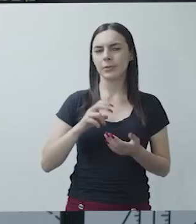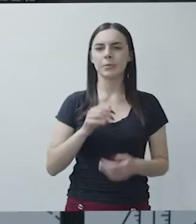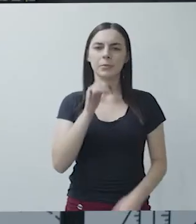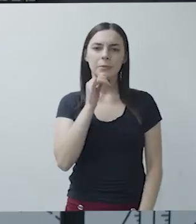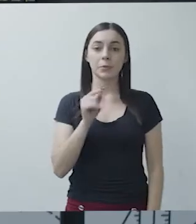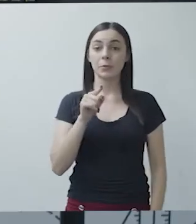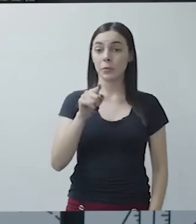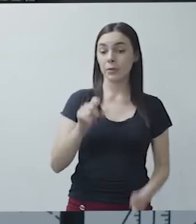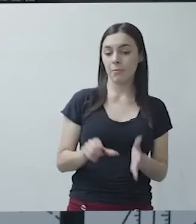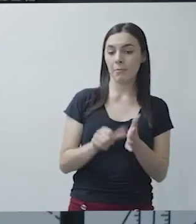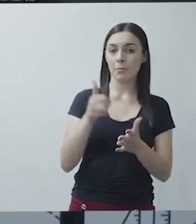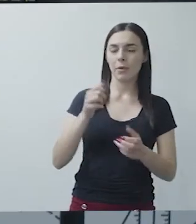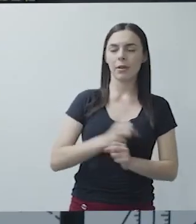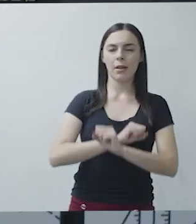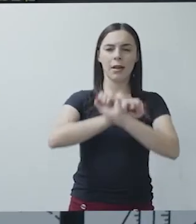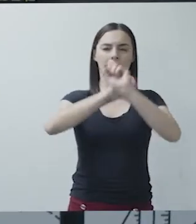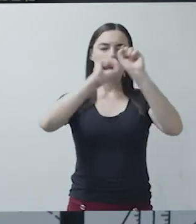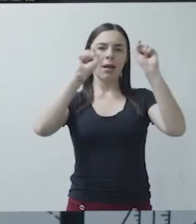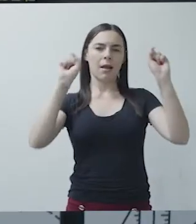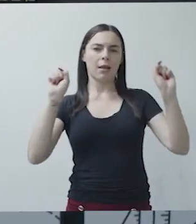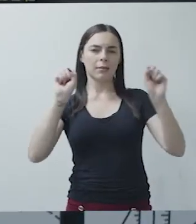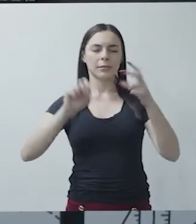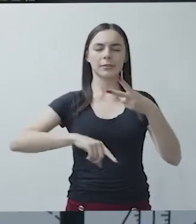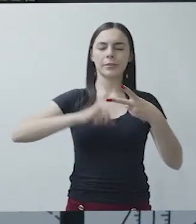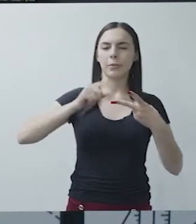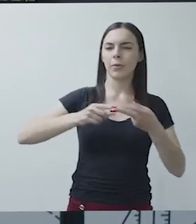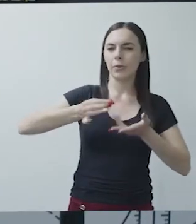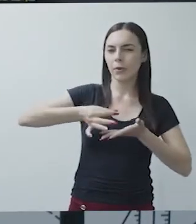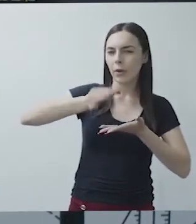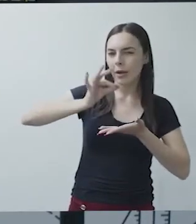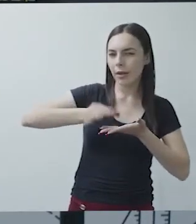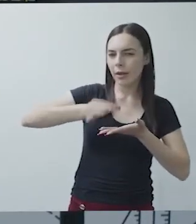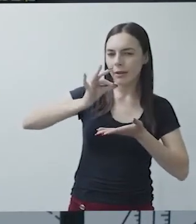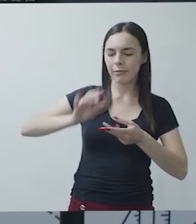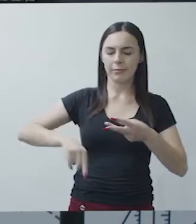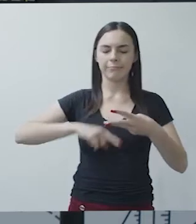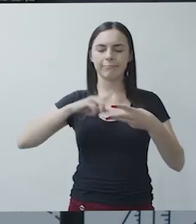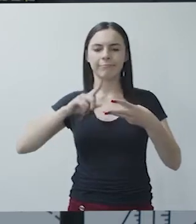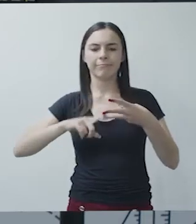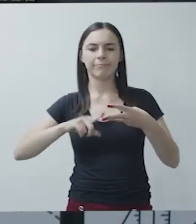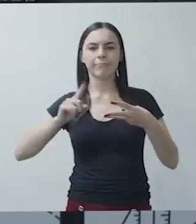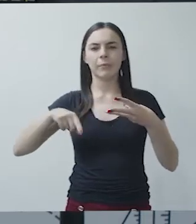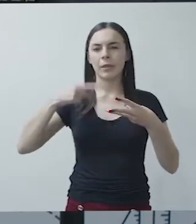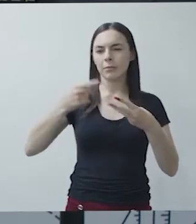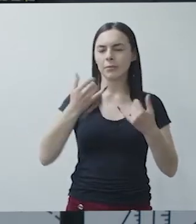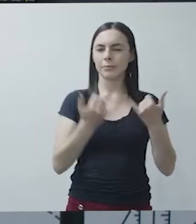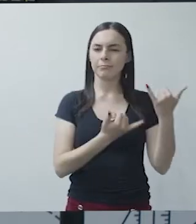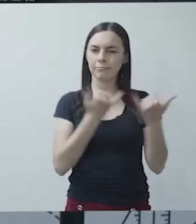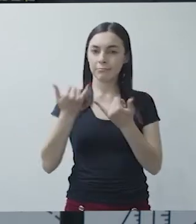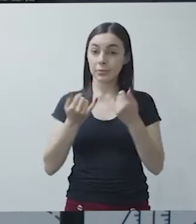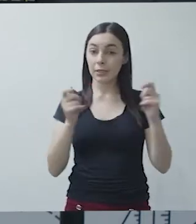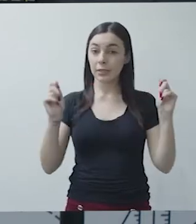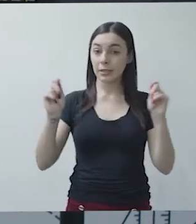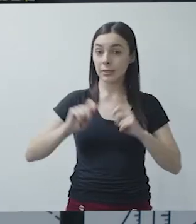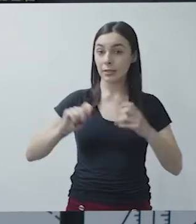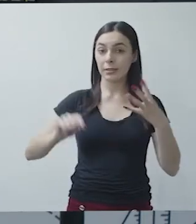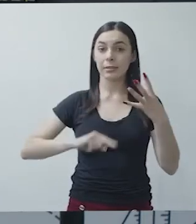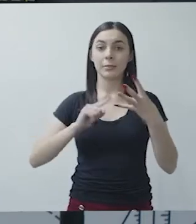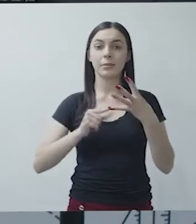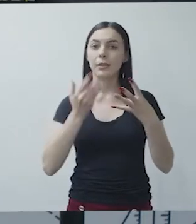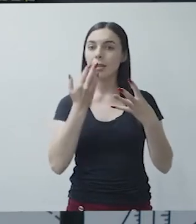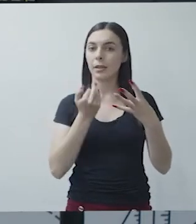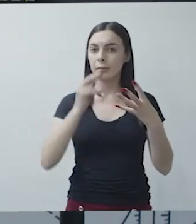você primeiro acordar, depois tomar um café, depois poder, né? Você pode brincar e depois